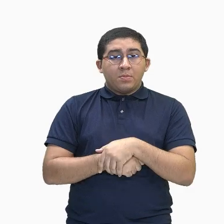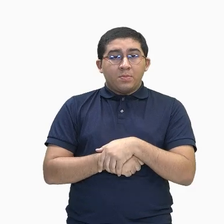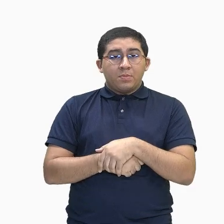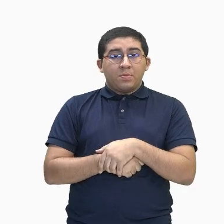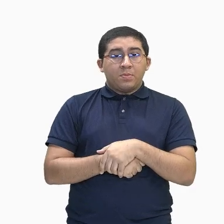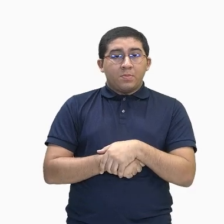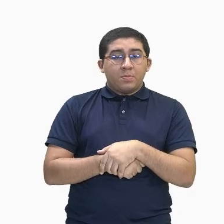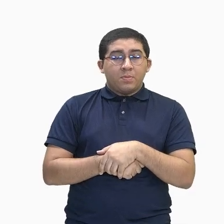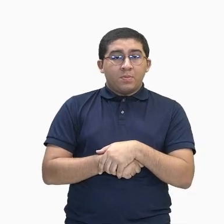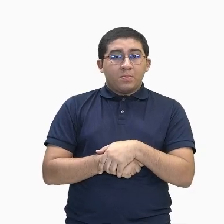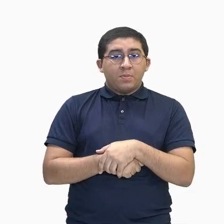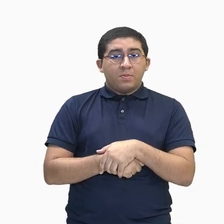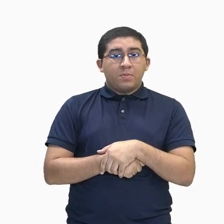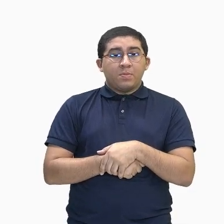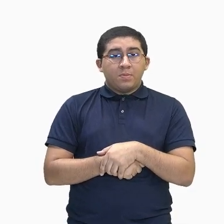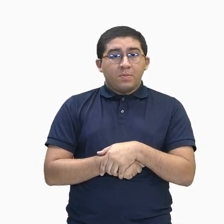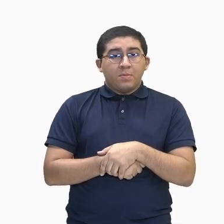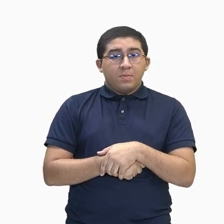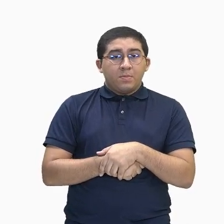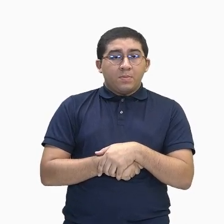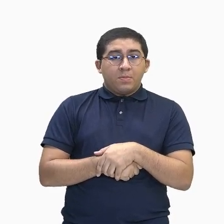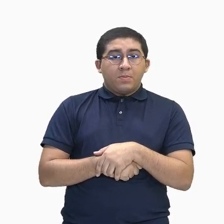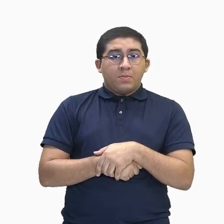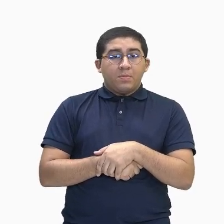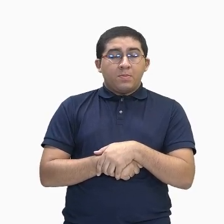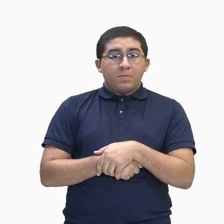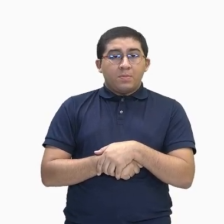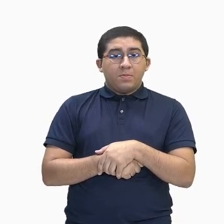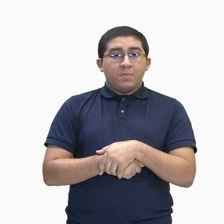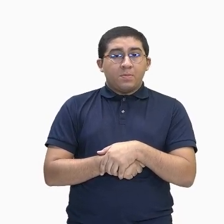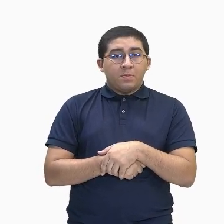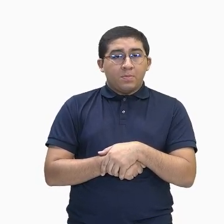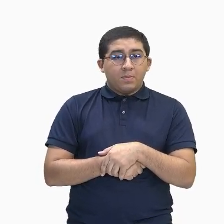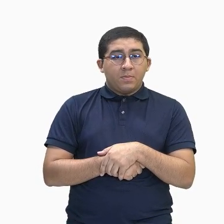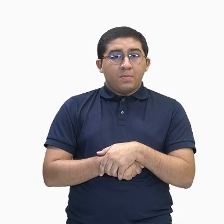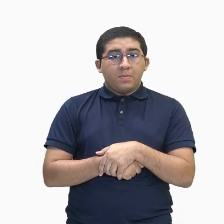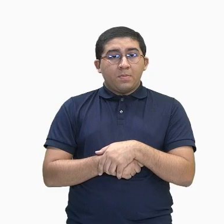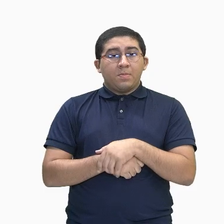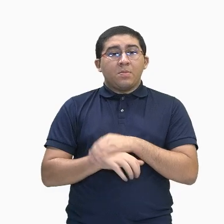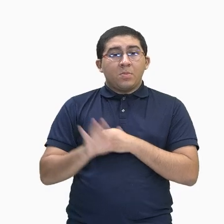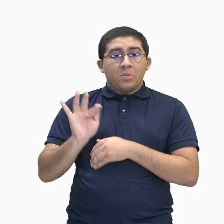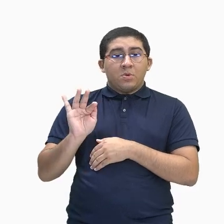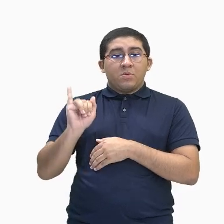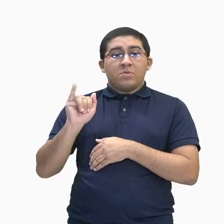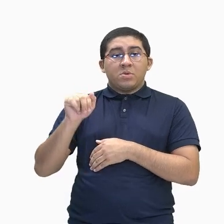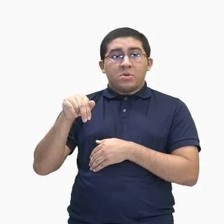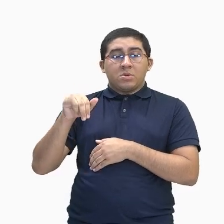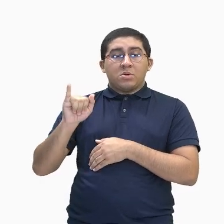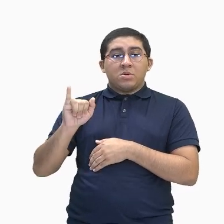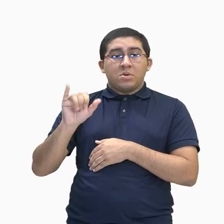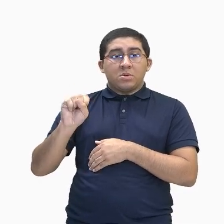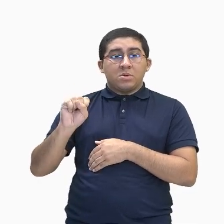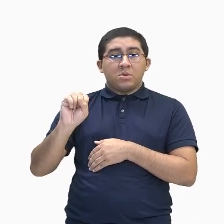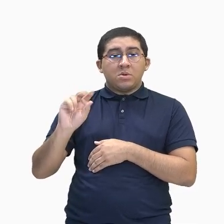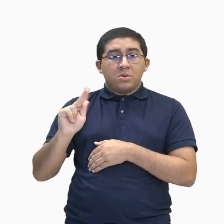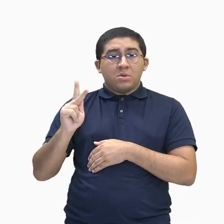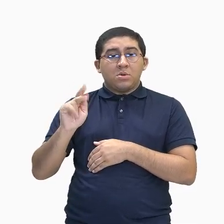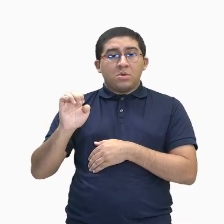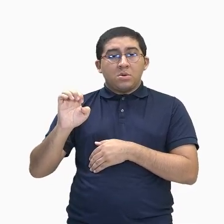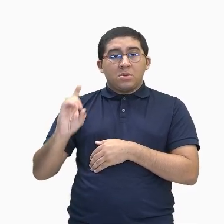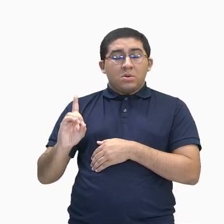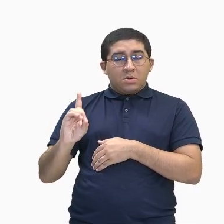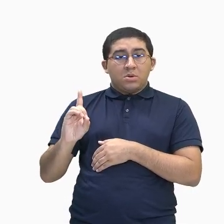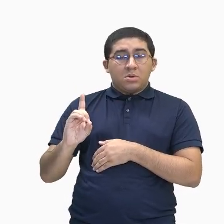após esses verbos, né? Esse verbo vai receber ing. Então, finish, enjoy, tá? E os demais que